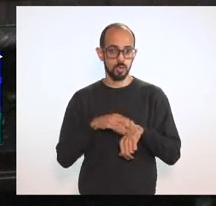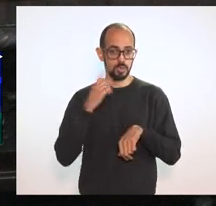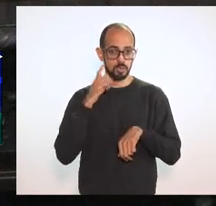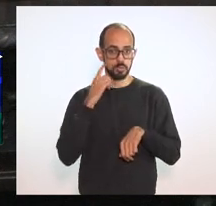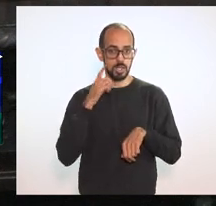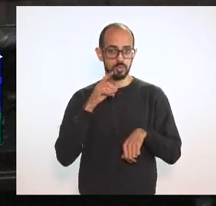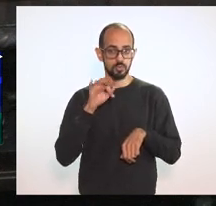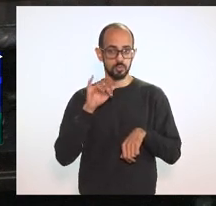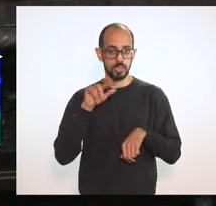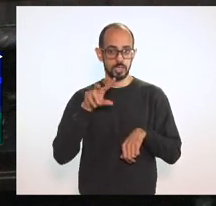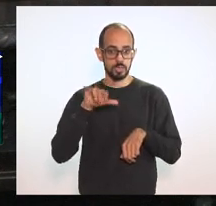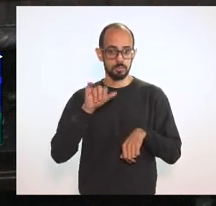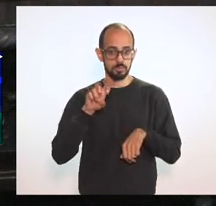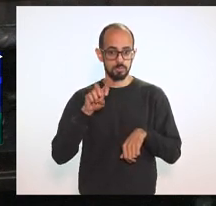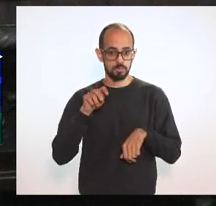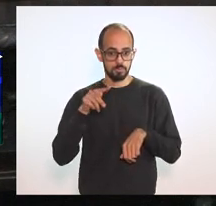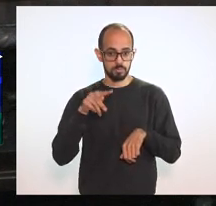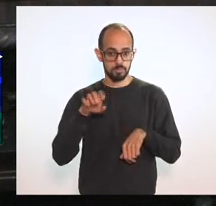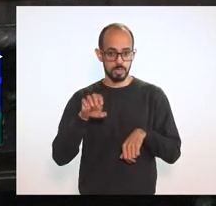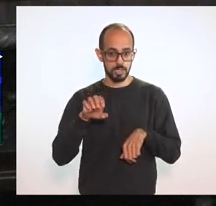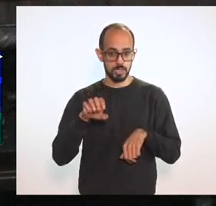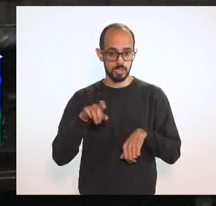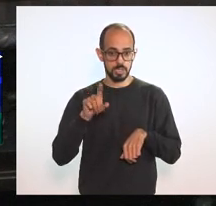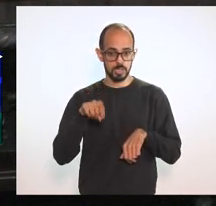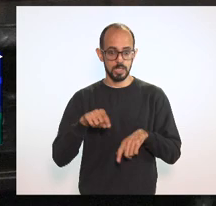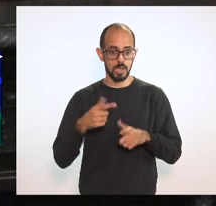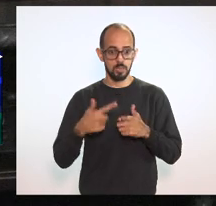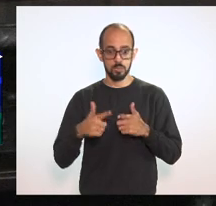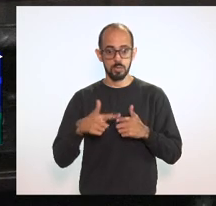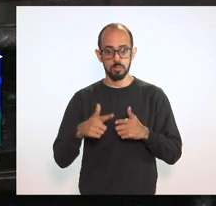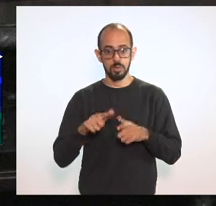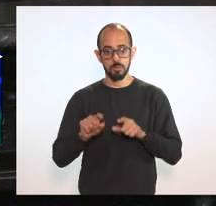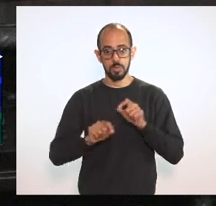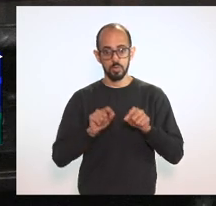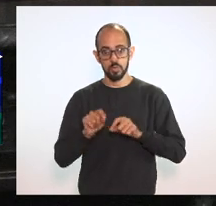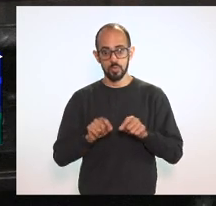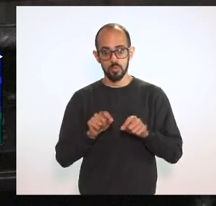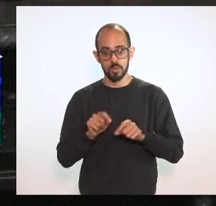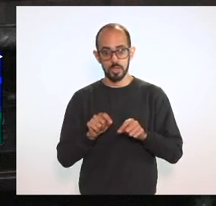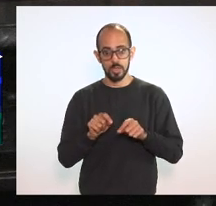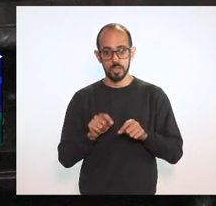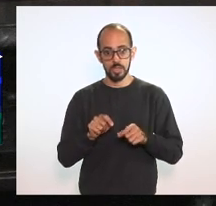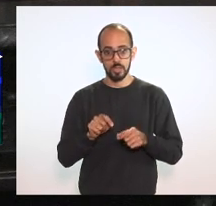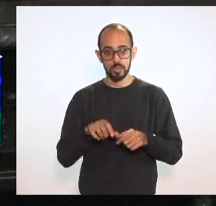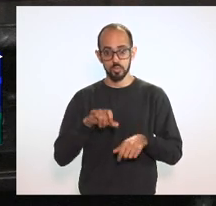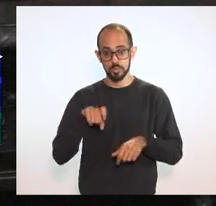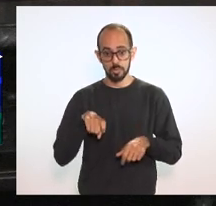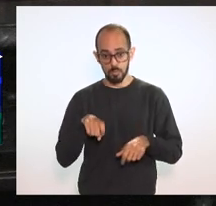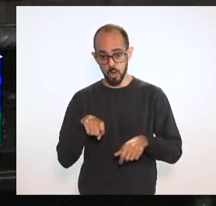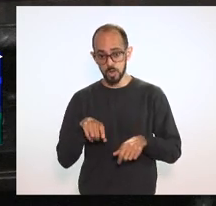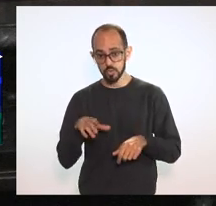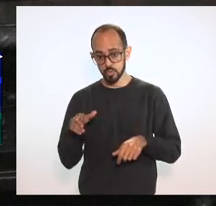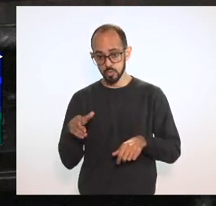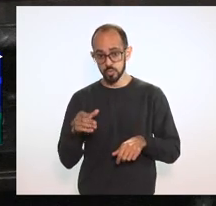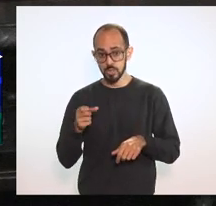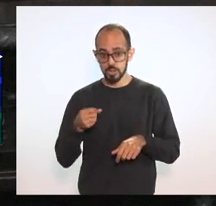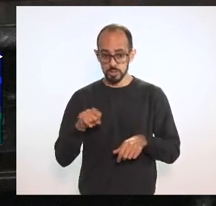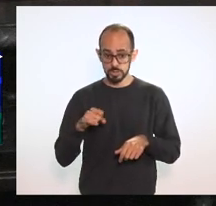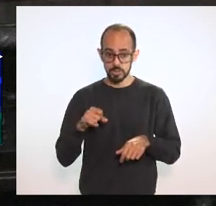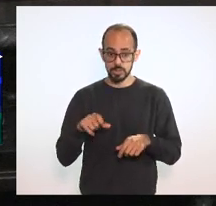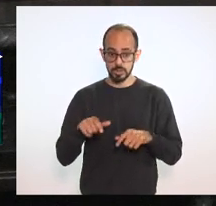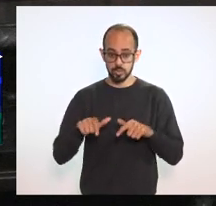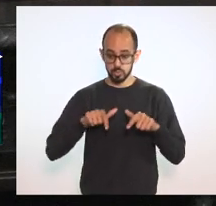preocupação que a questão dos encargos Deputado a Dani Monteiro a questão dos encargos que se alguma atividade o vai